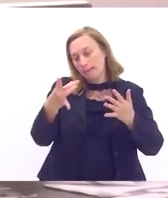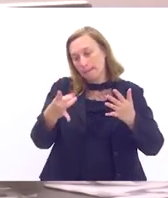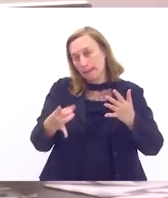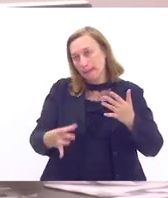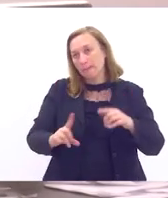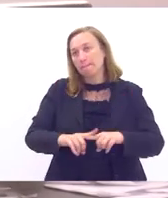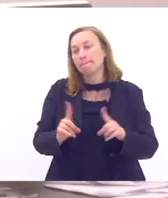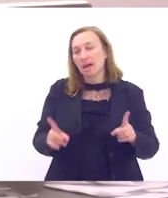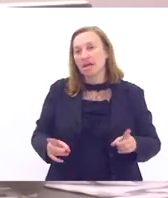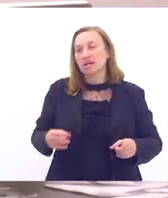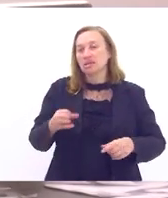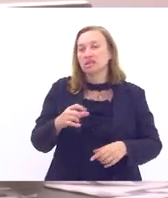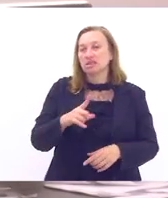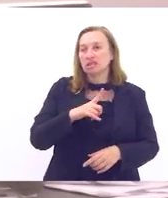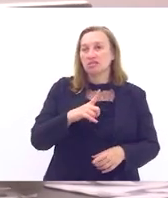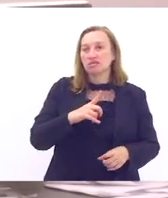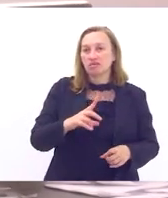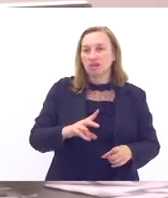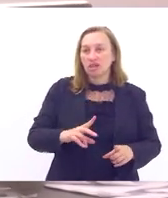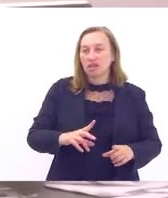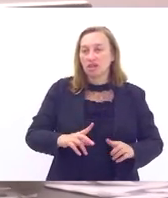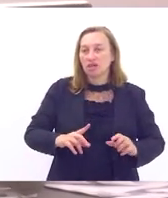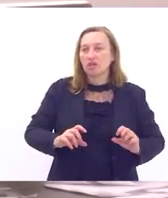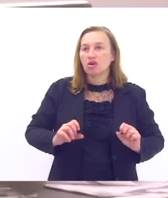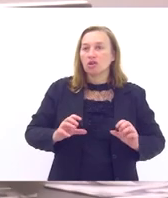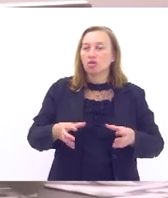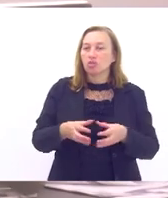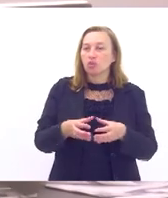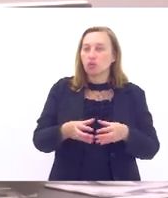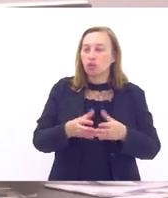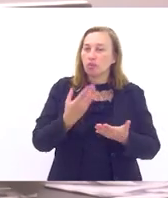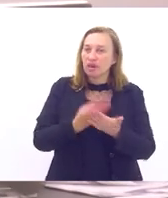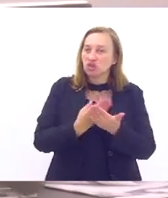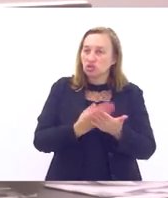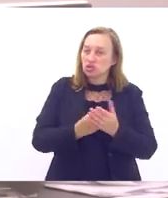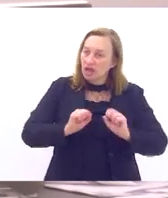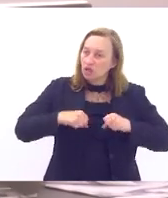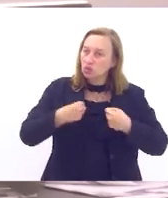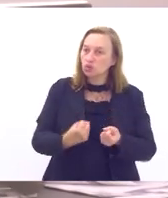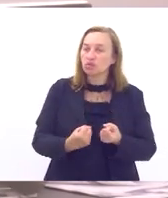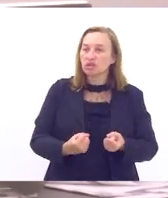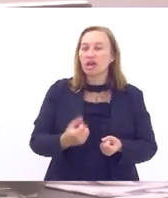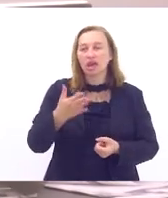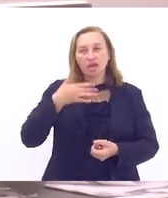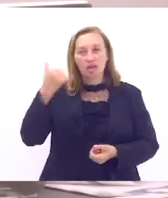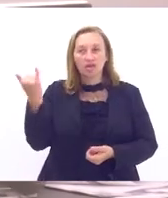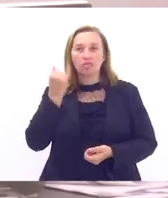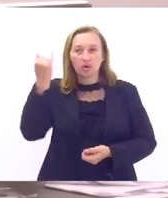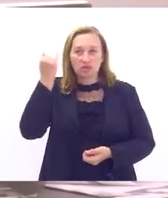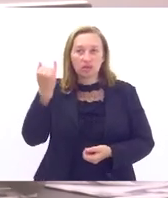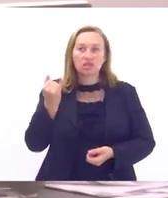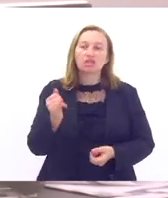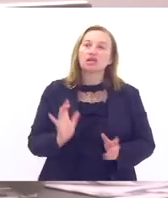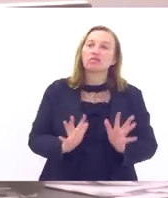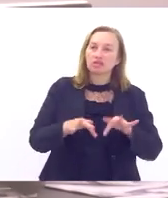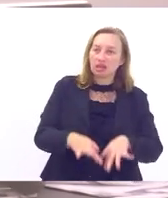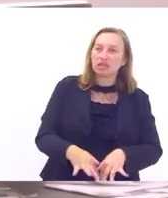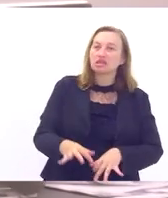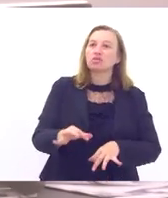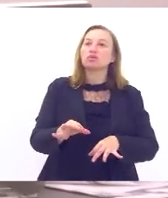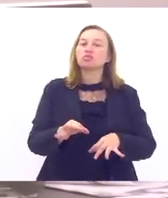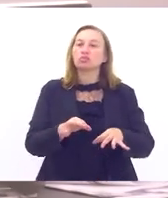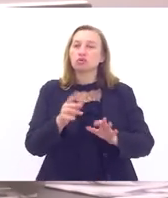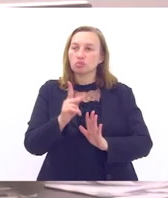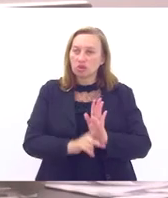condenação, mas, se a gente tiver desdobramento, acho que isso é importante ser feito. E, aliás, isso devia estar sendo considerado na execução do projeto, porque o Estado